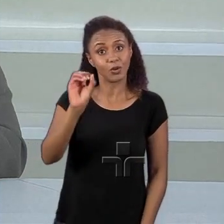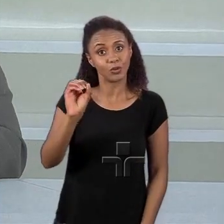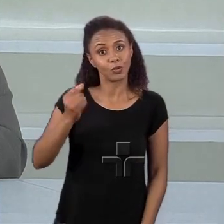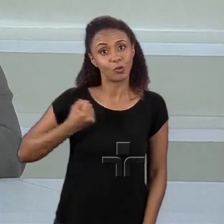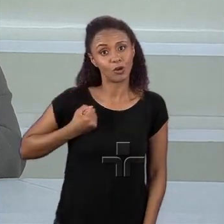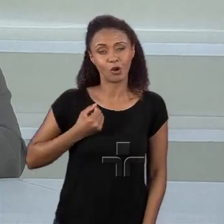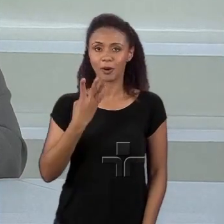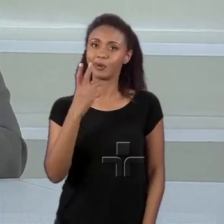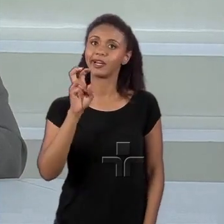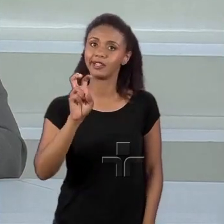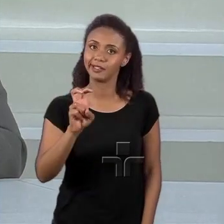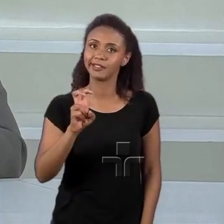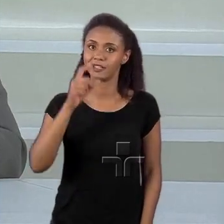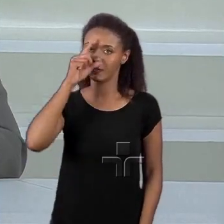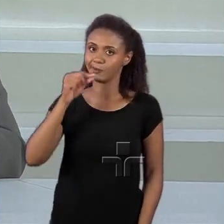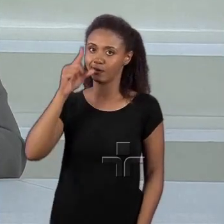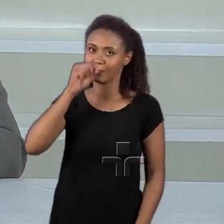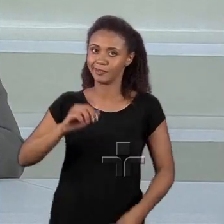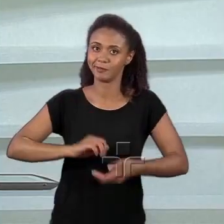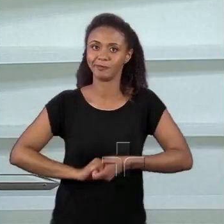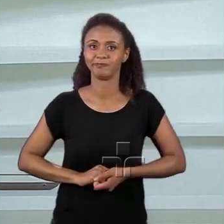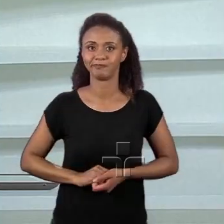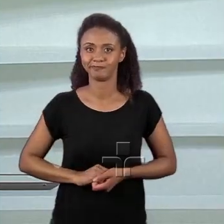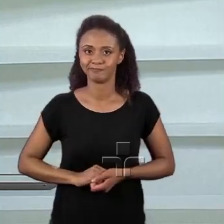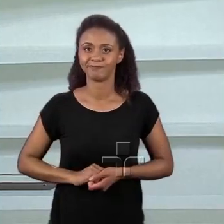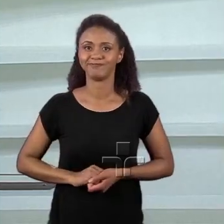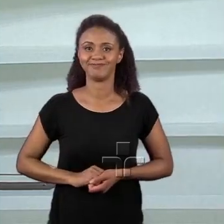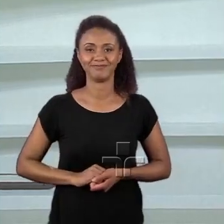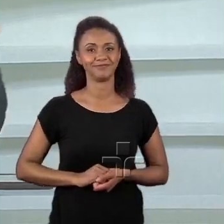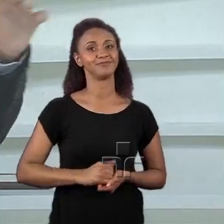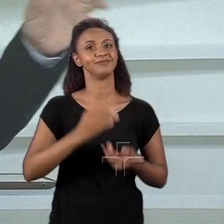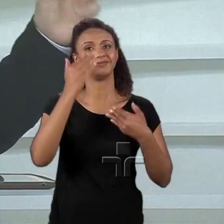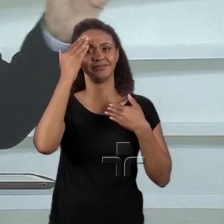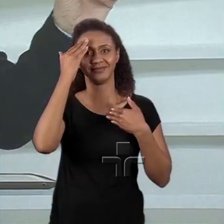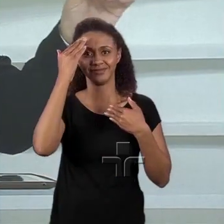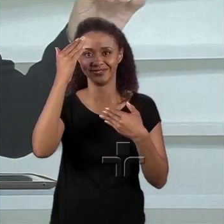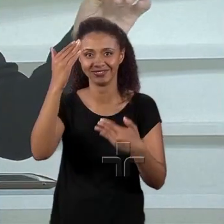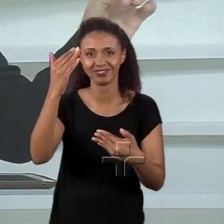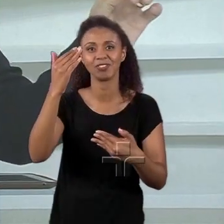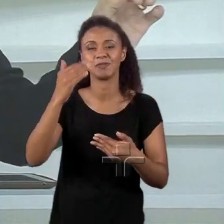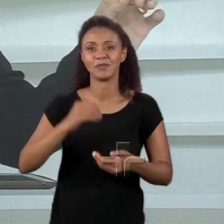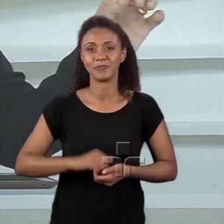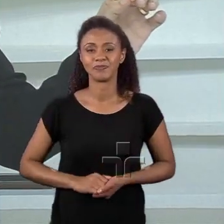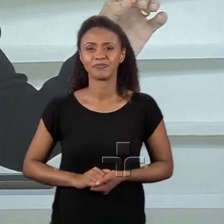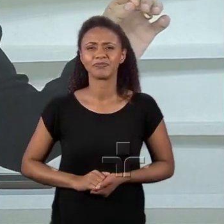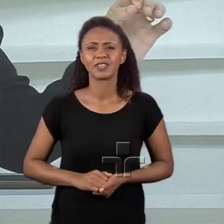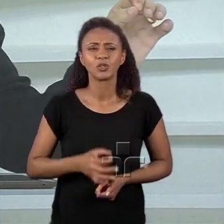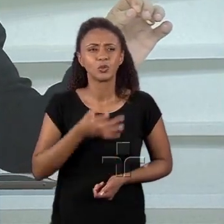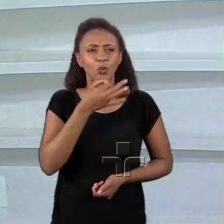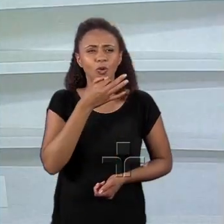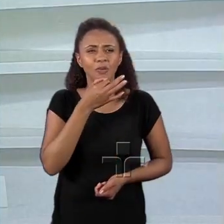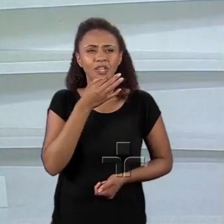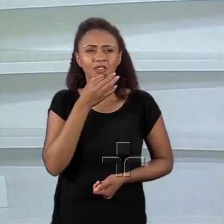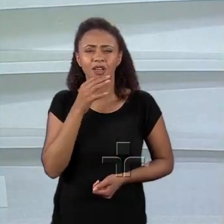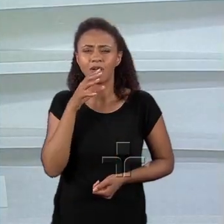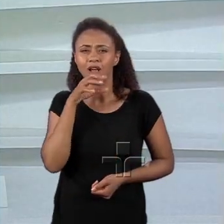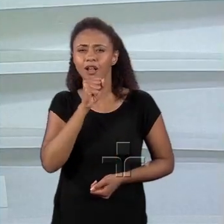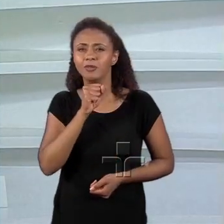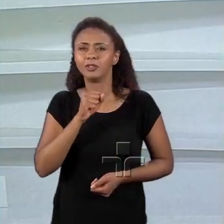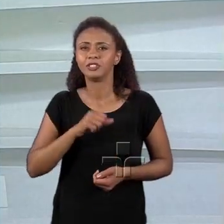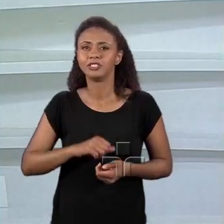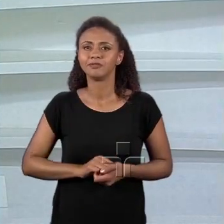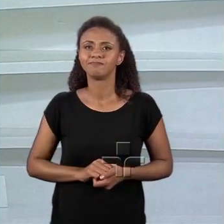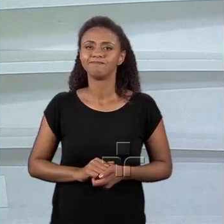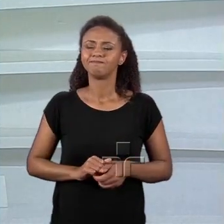45, Geraldo Alckmin. Obrigado, Ana Amélia. Clarice, você tem algum comentário rápido para fazer? Não, eu acho só